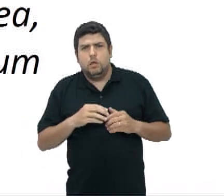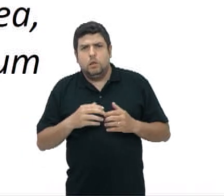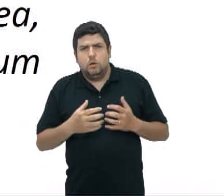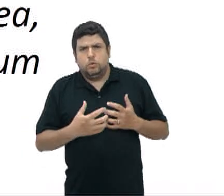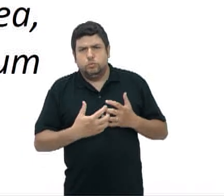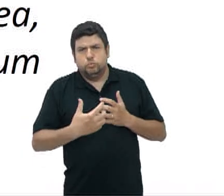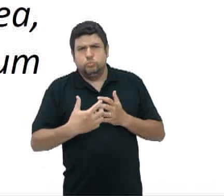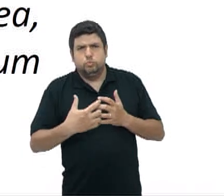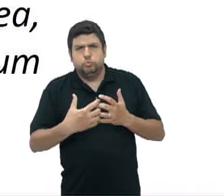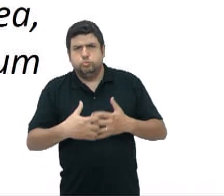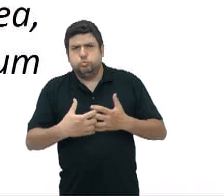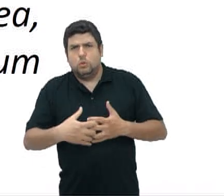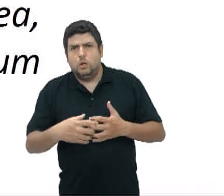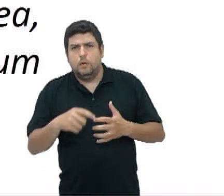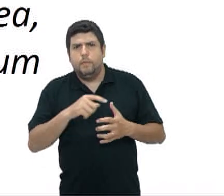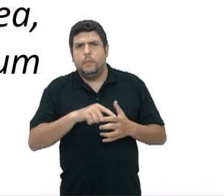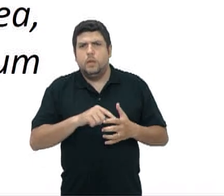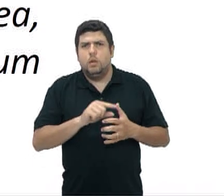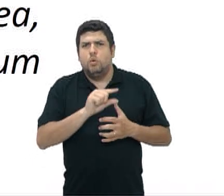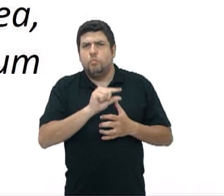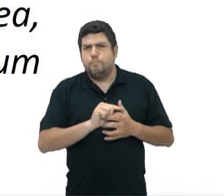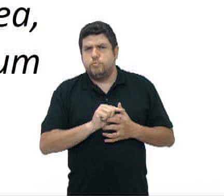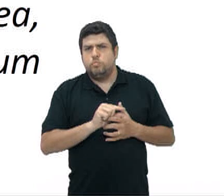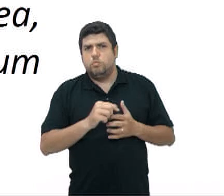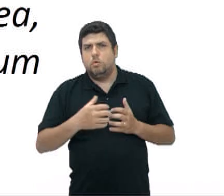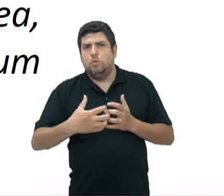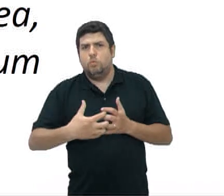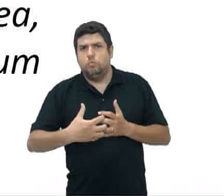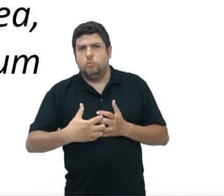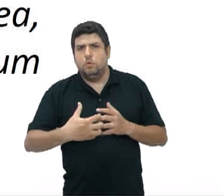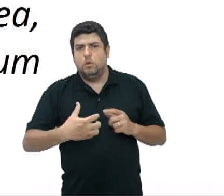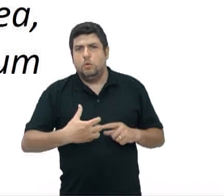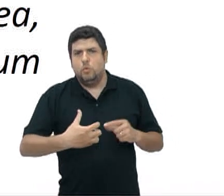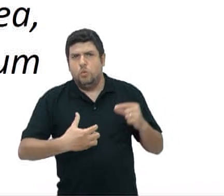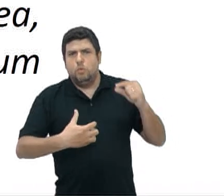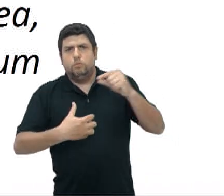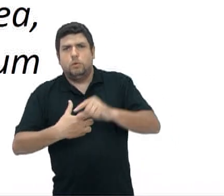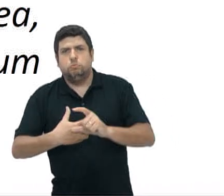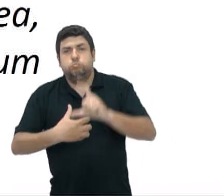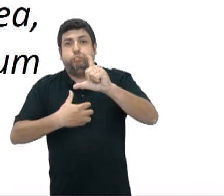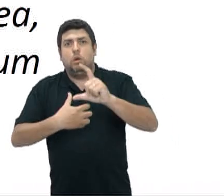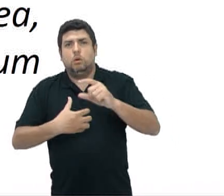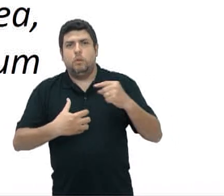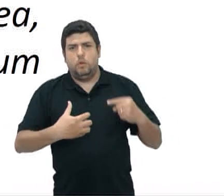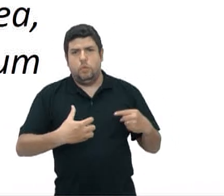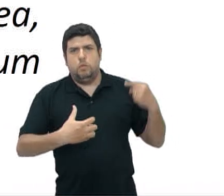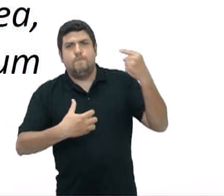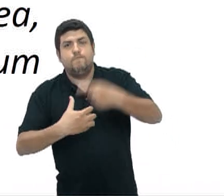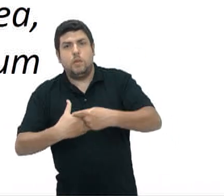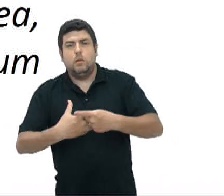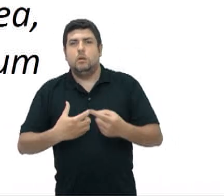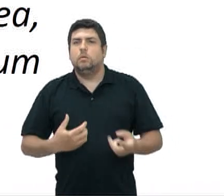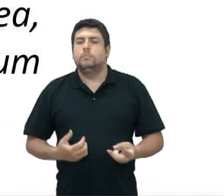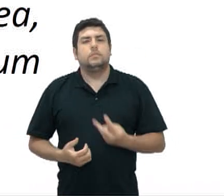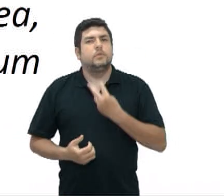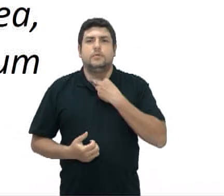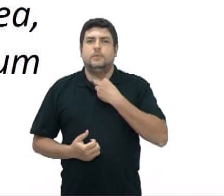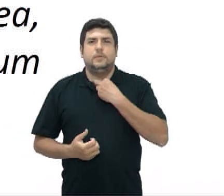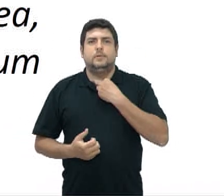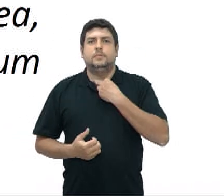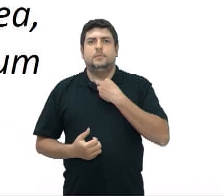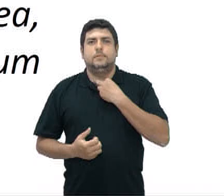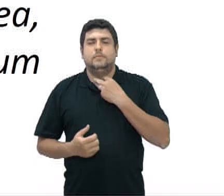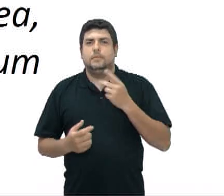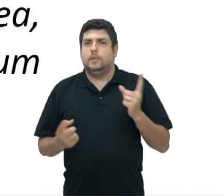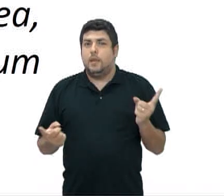um corpo de temperatura menor para um corpo de temperatura mais alta. Nesse caso, você está indo